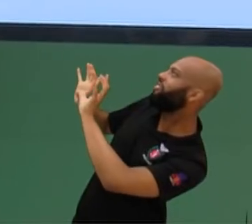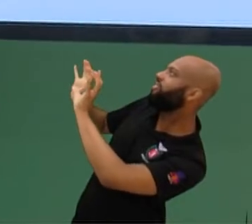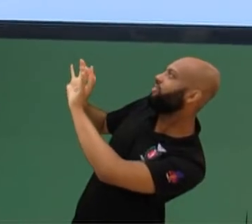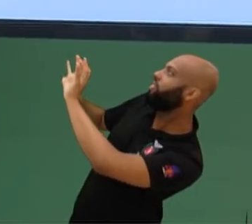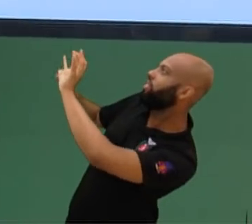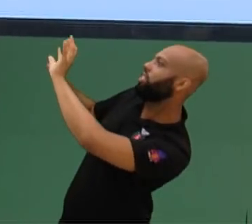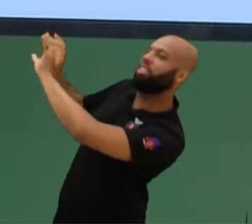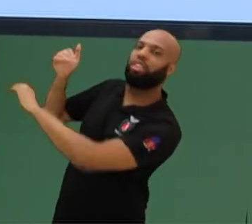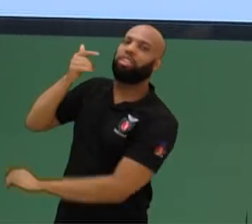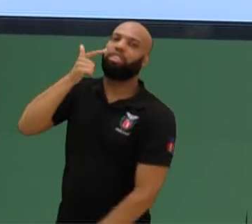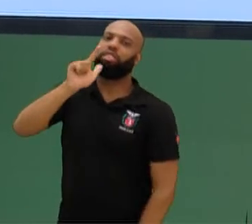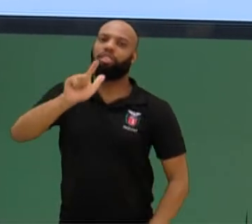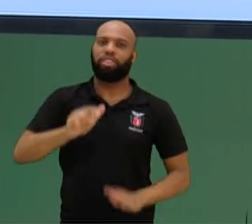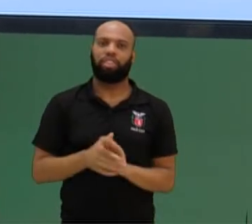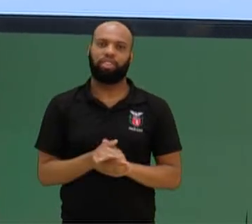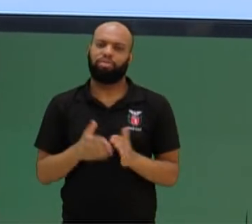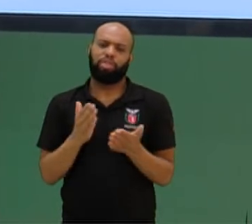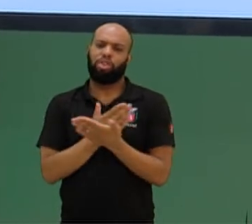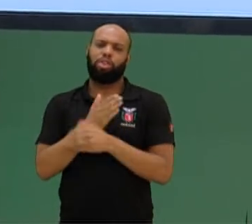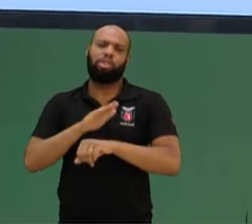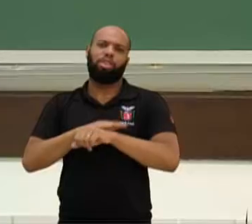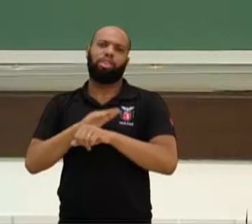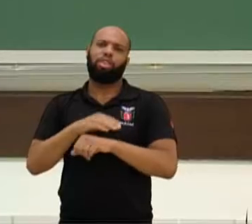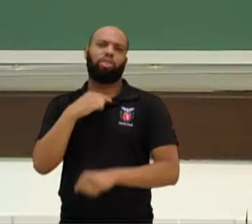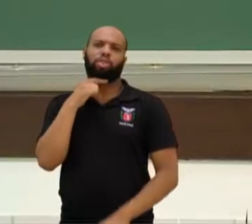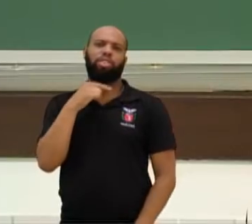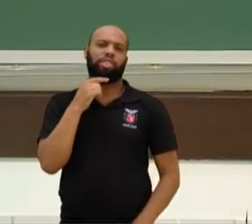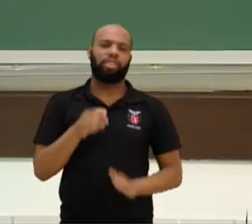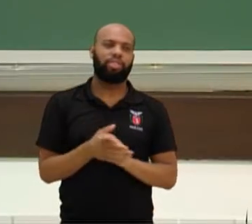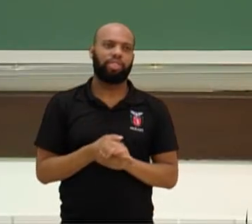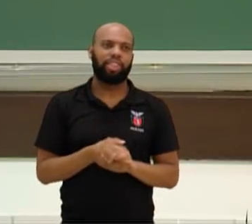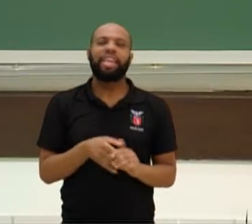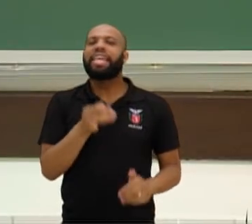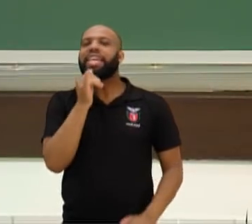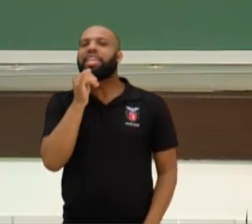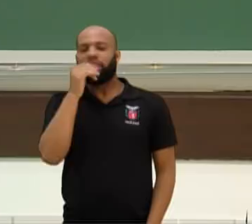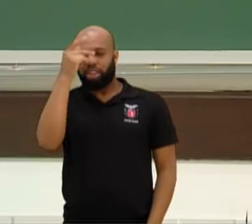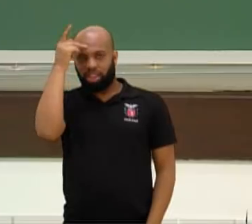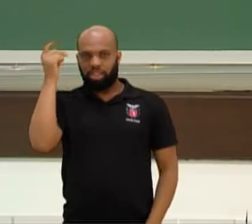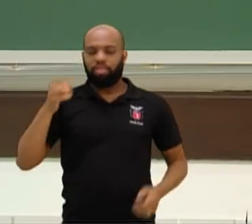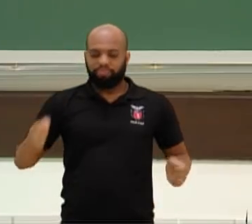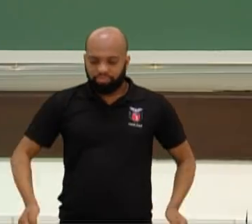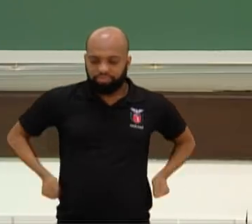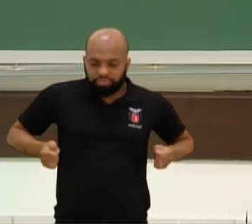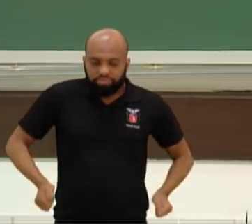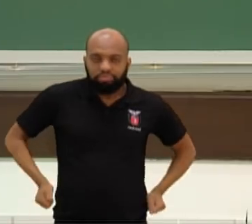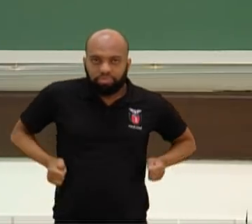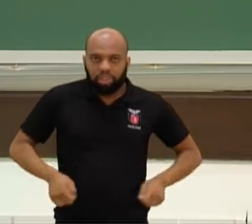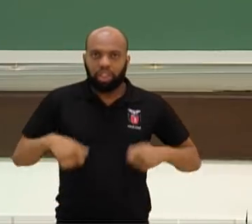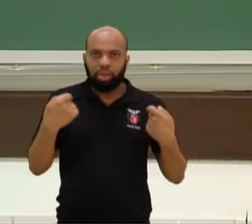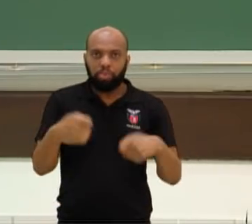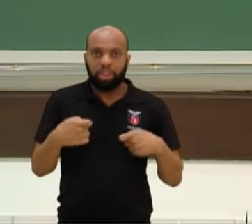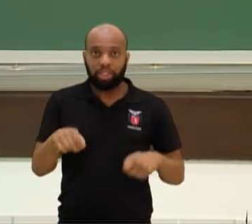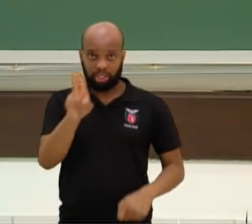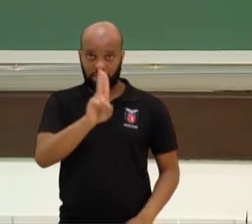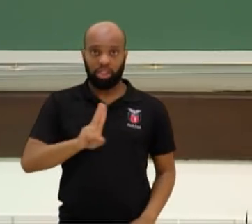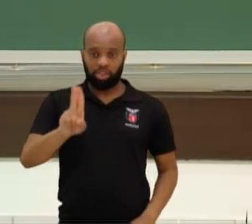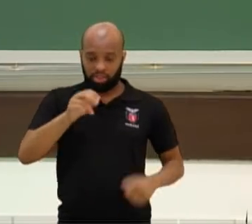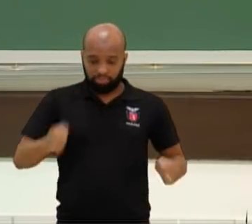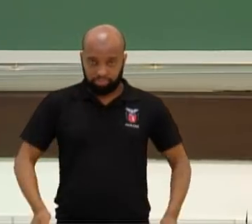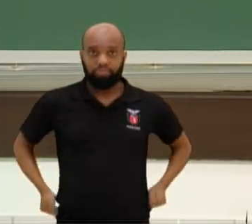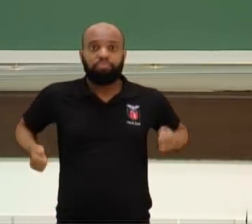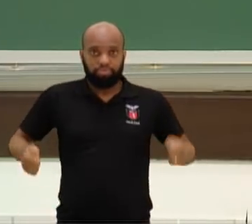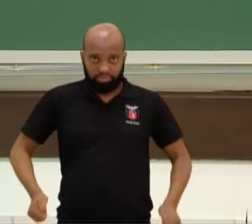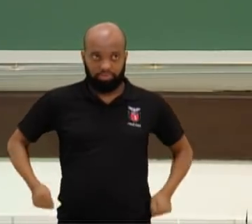conseguir vencer. Às vezes eu nem consigo. Imagine uma pessoa cadeirante que precisa se movimentar utilizando uma cadeira de